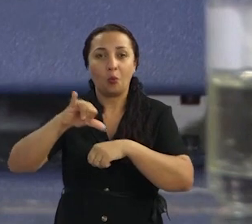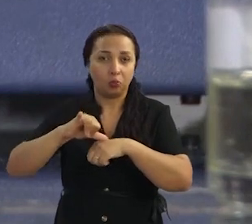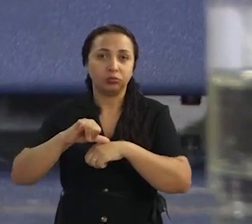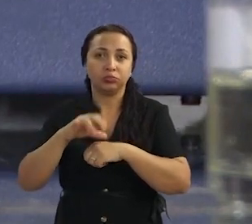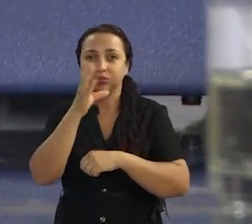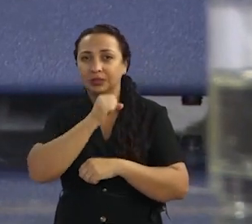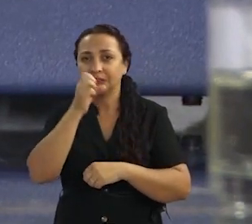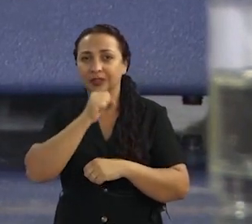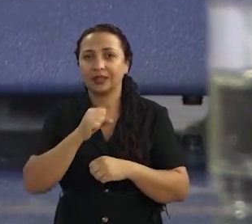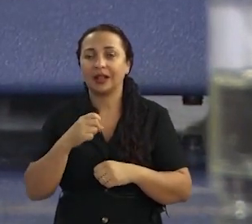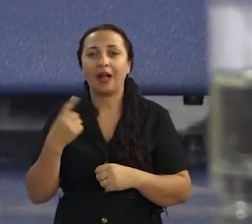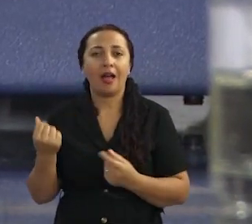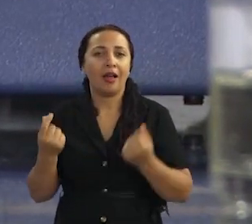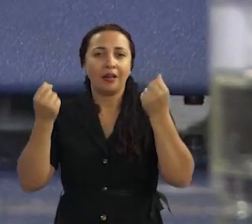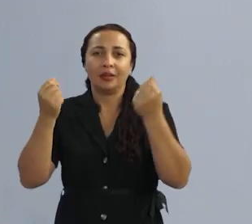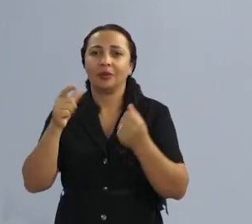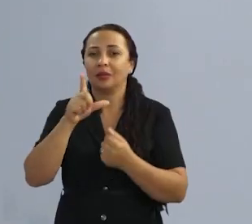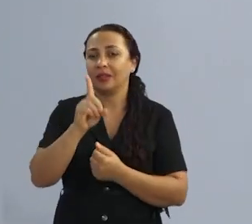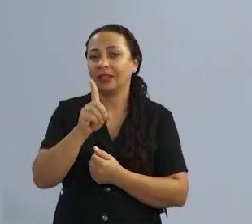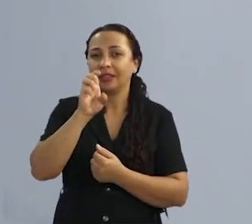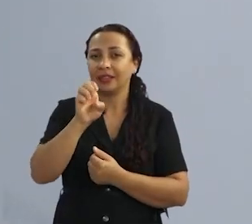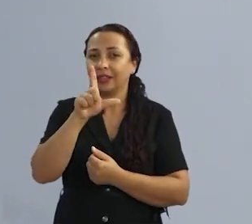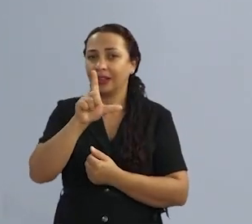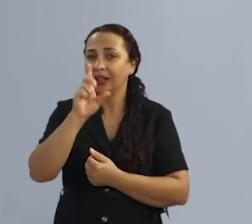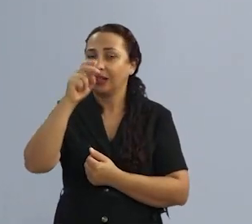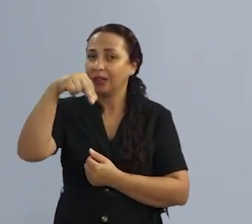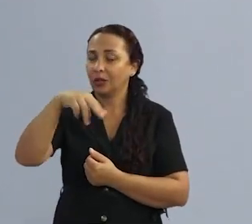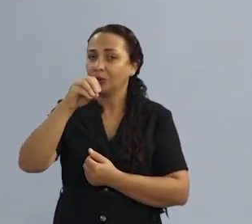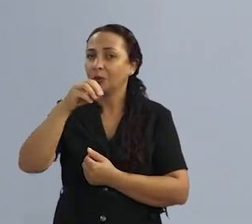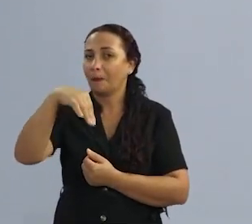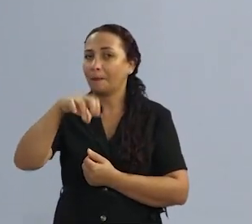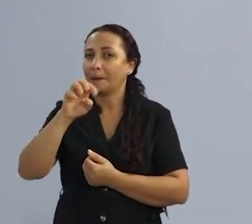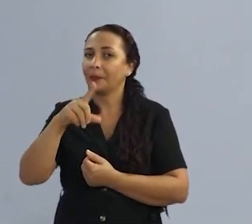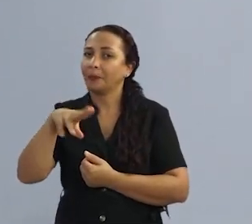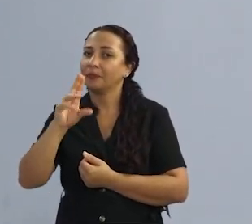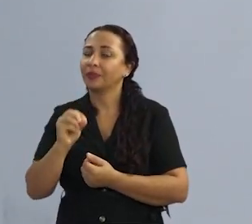é rico em D-limoneno, numa faixa acima de